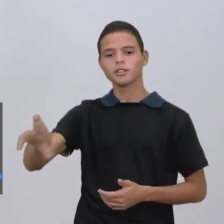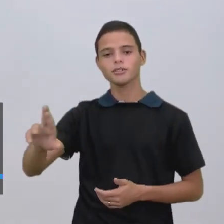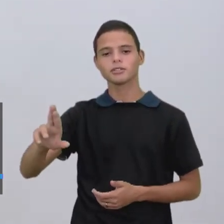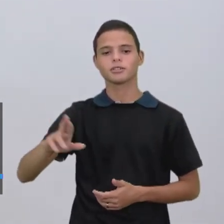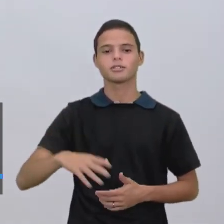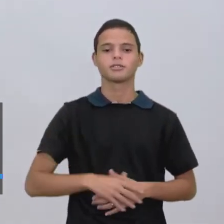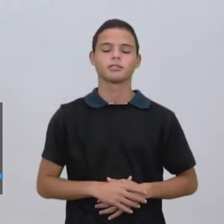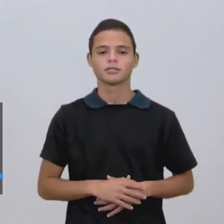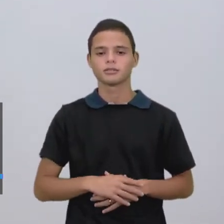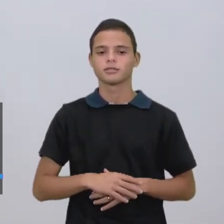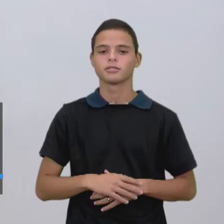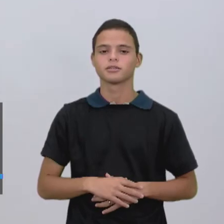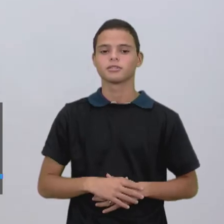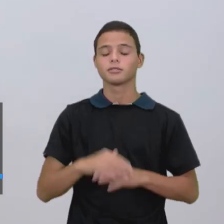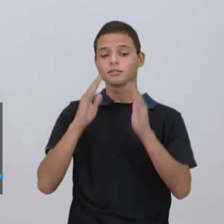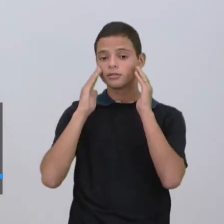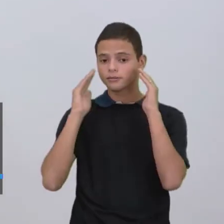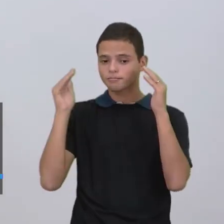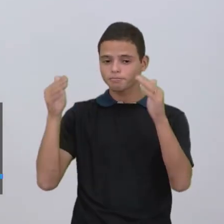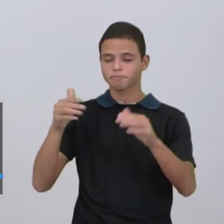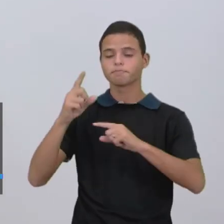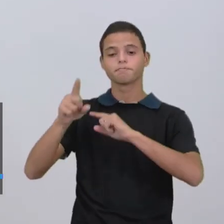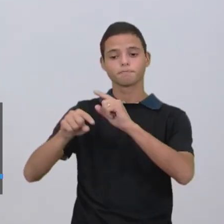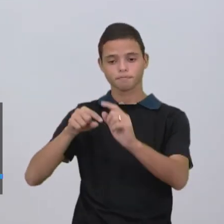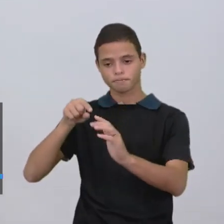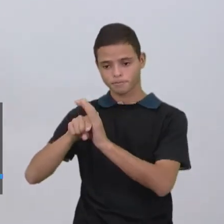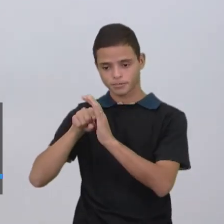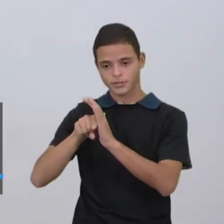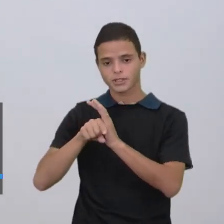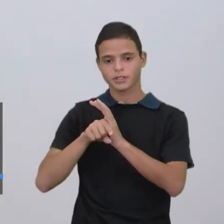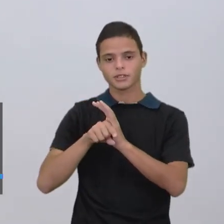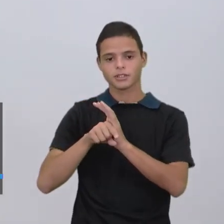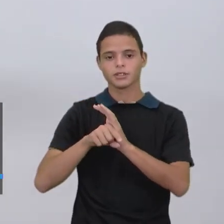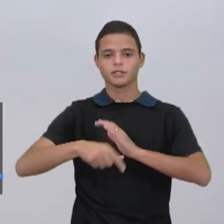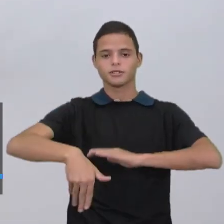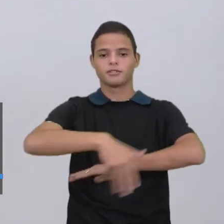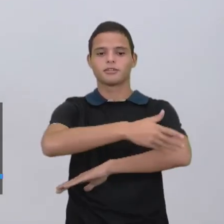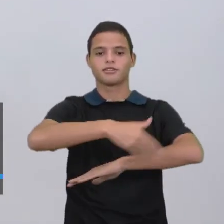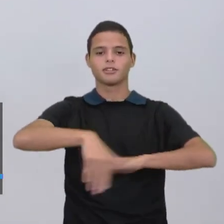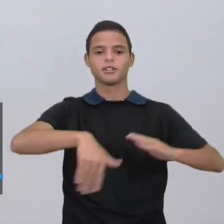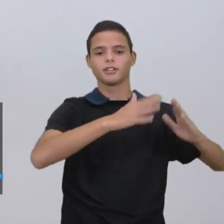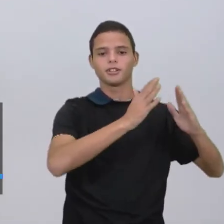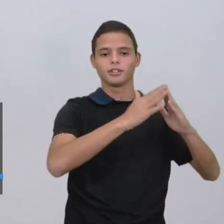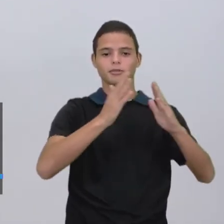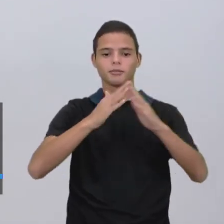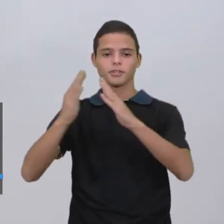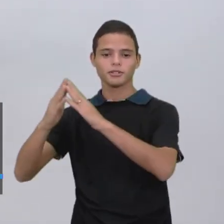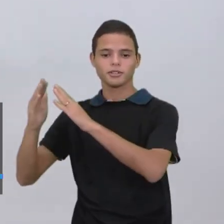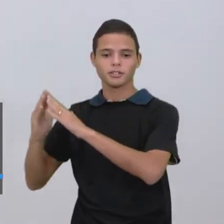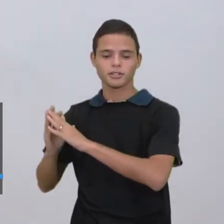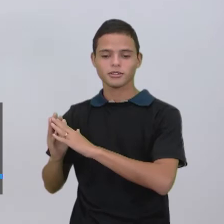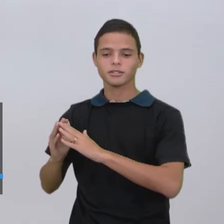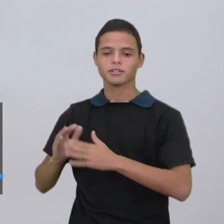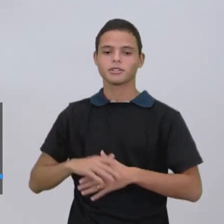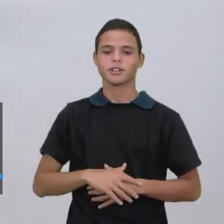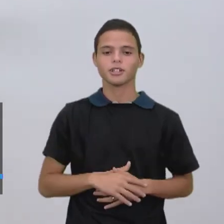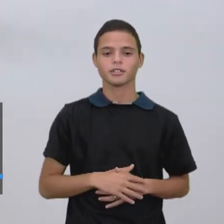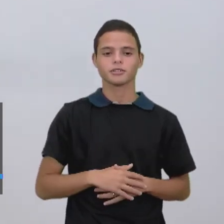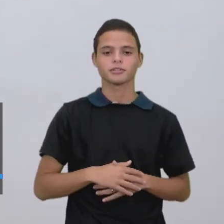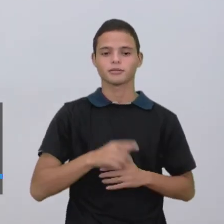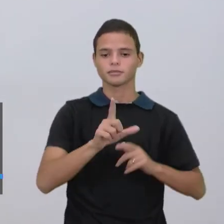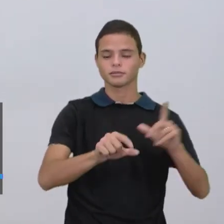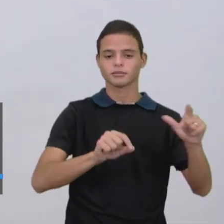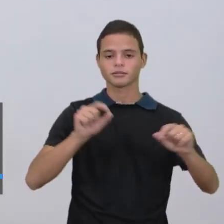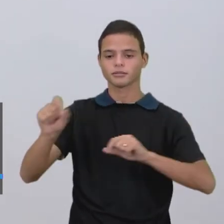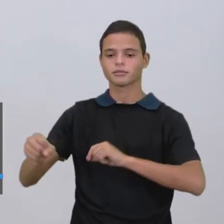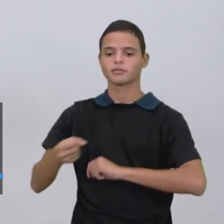ímpar. Toco em todo mundo que é do ímpar, vou lá e faço a pesquisa do ímpar. Ah, na rua. Vou só nas casas do lado direito, em todas as ruas ali da minha comunidade. Escolho, né, quantas ruas